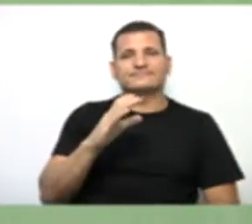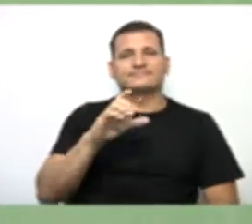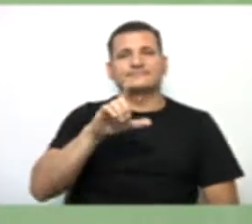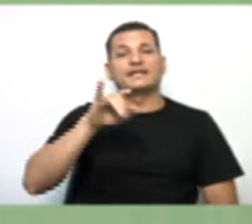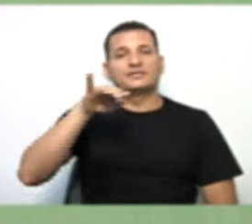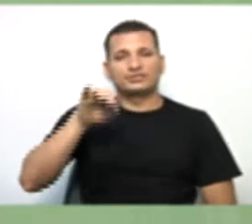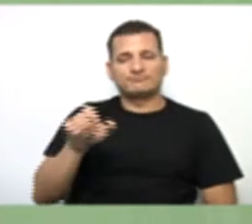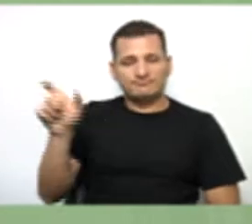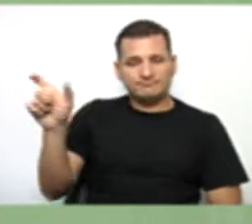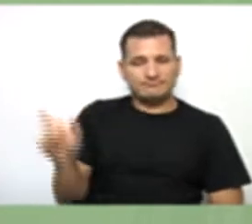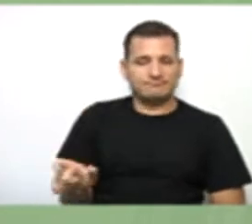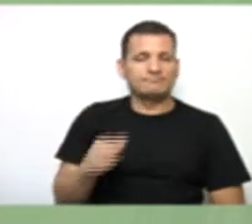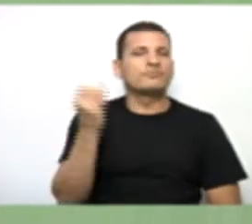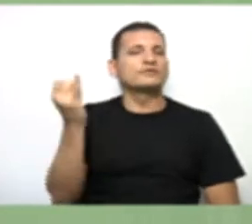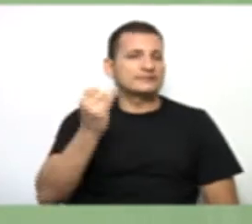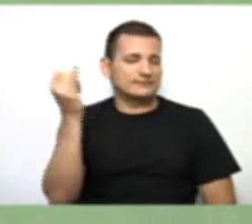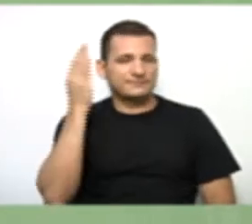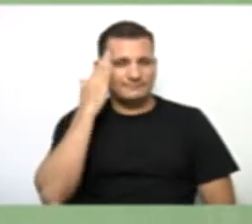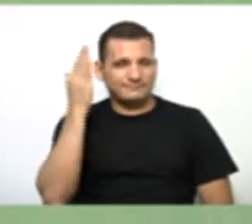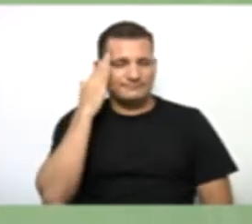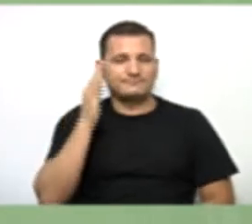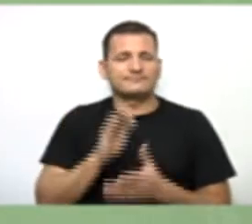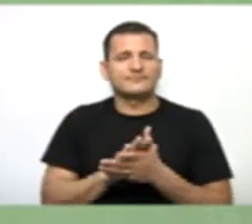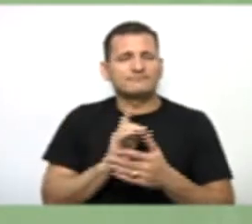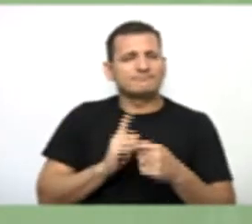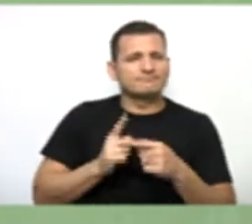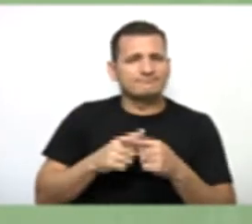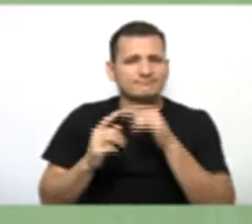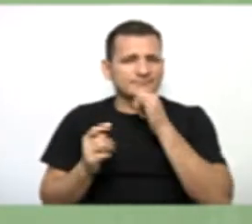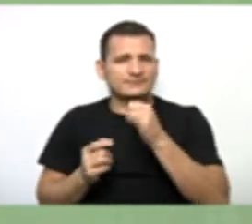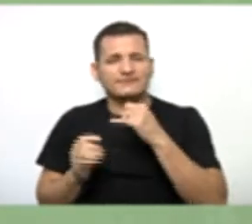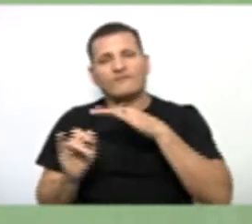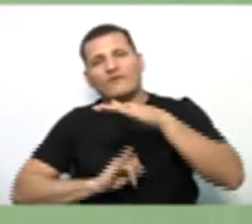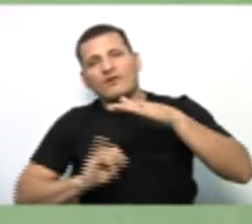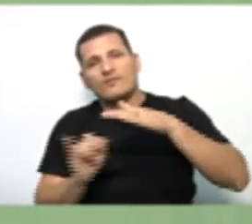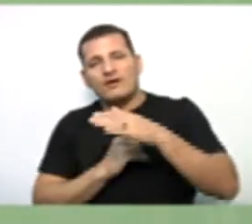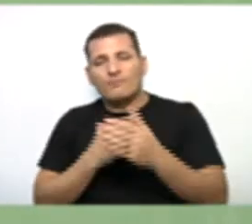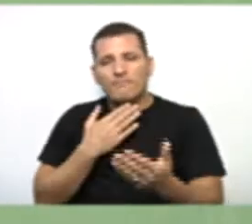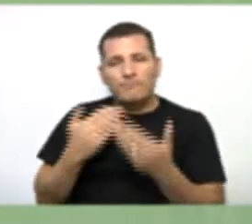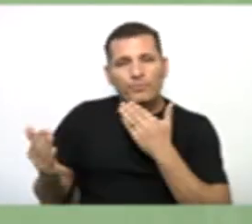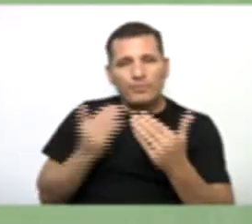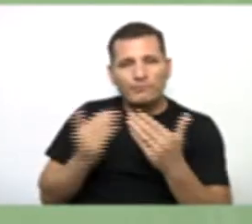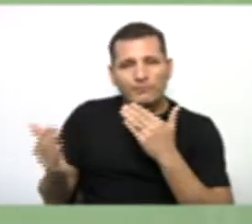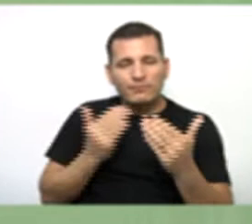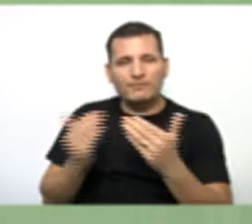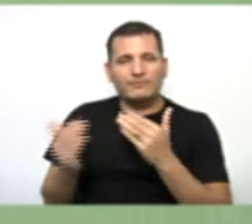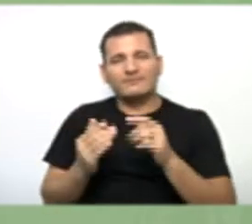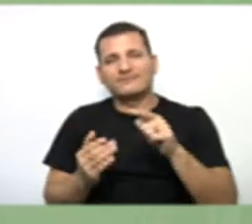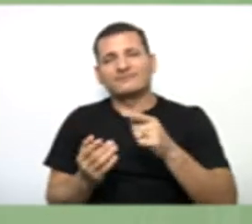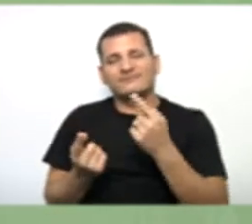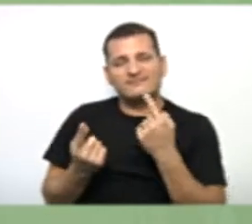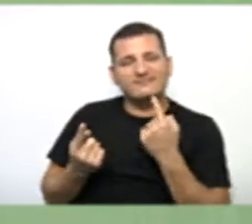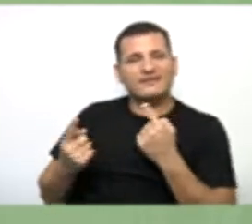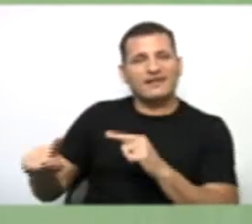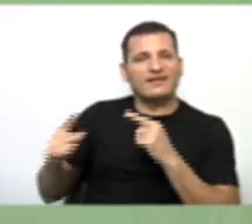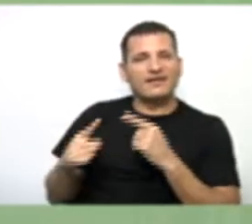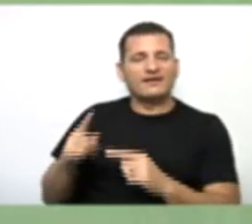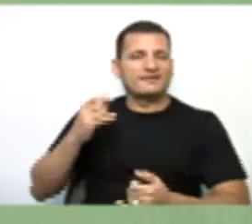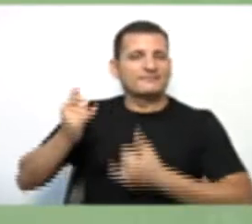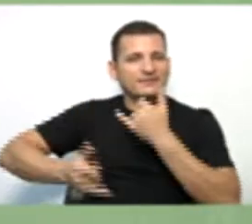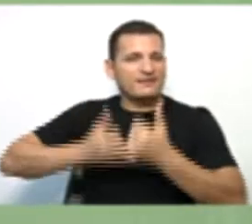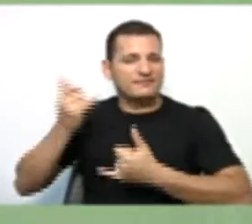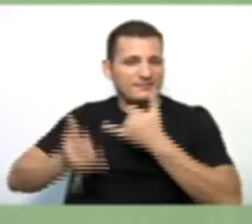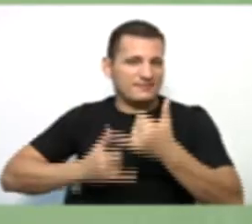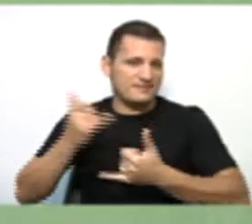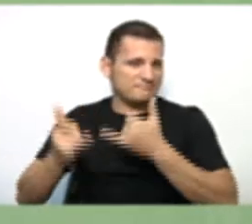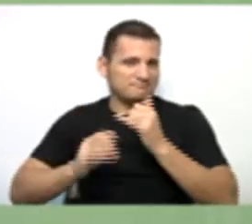saber. Pois vai que você, na conversa informal, no momento da negociação, tira uma brincadeira a respeito de uma